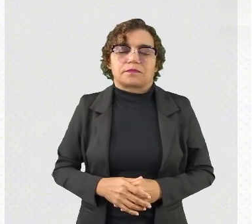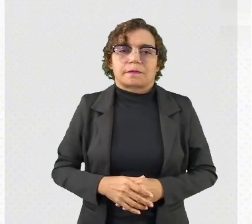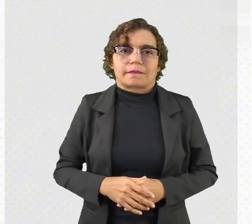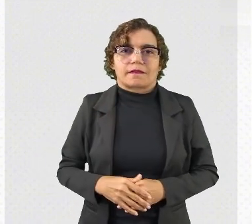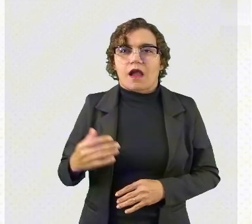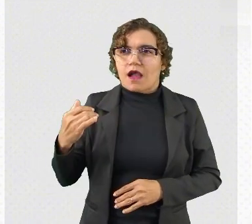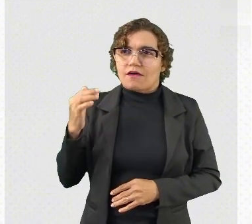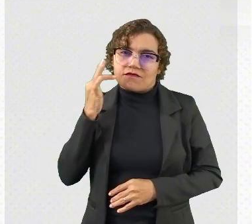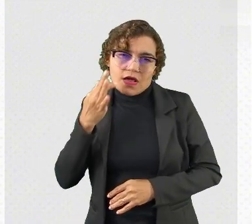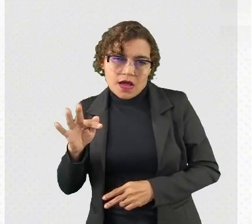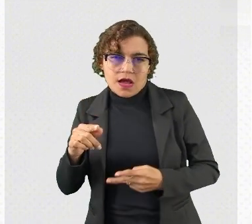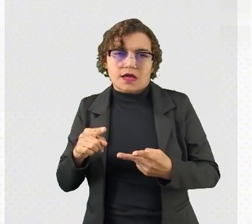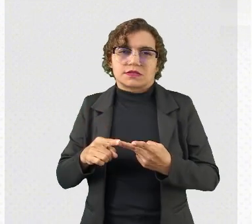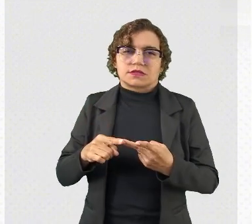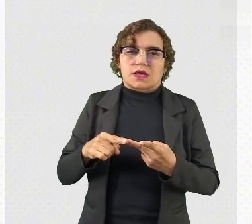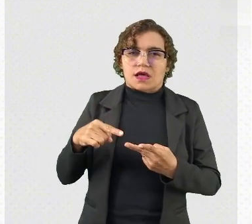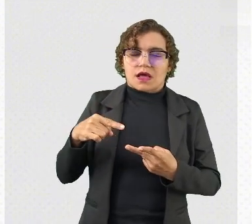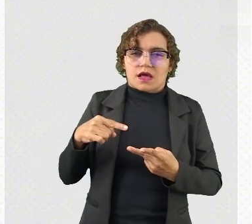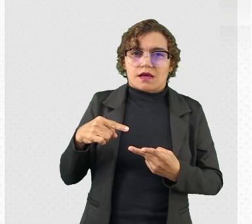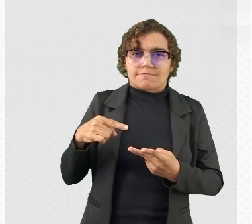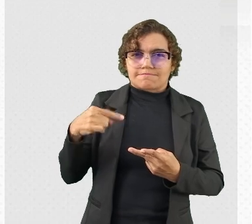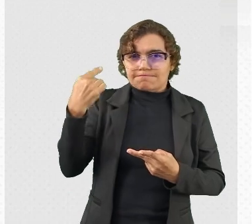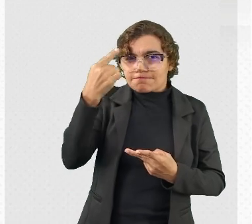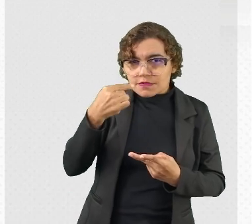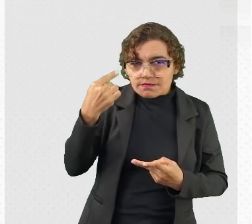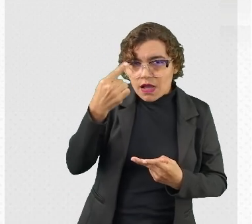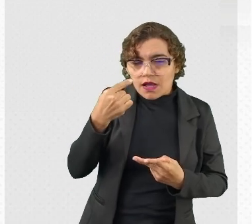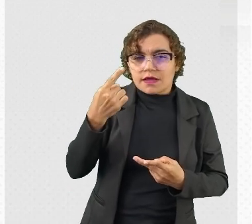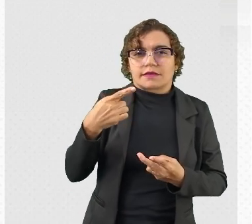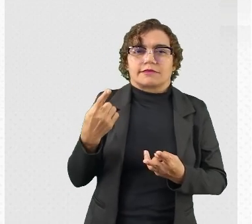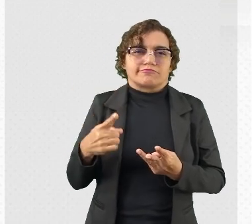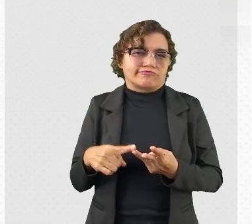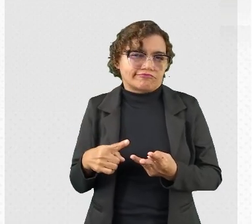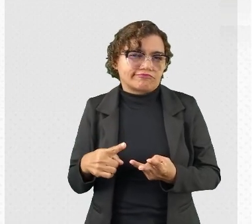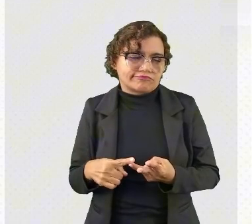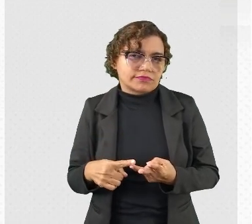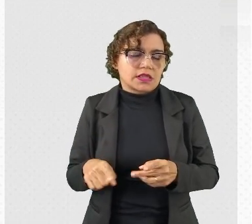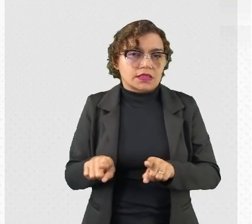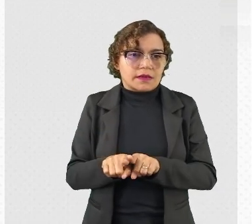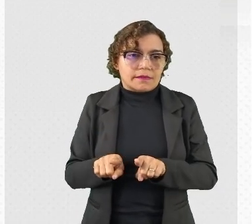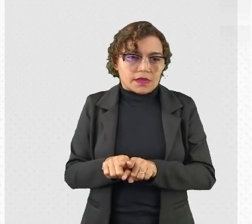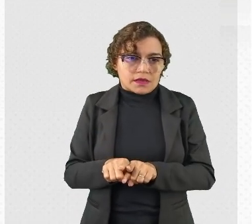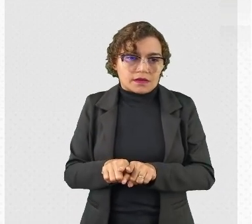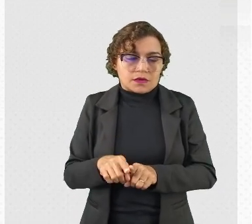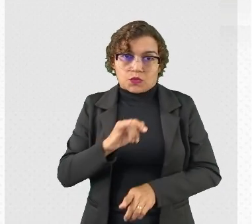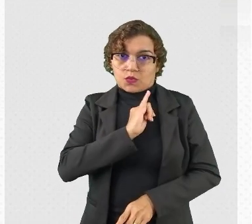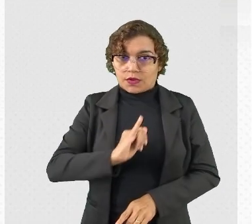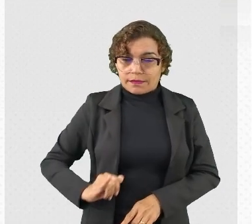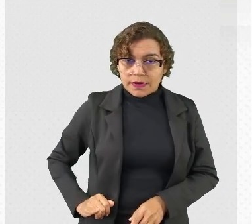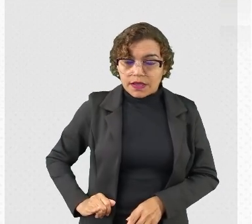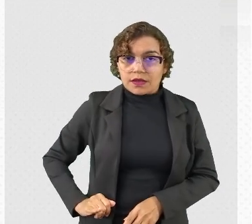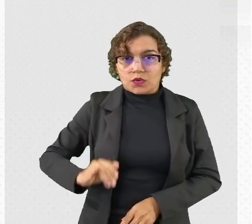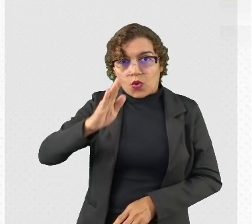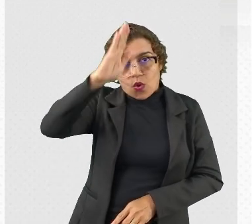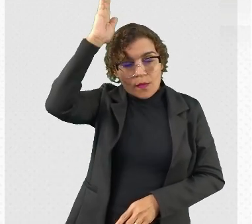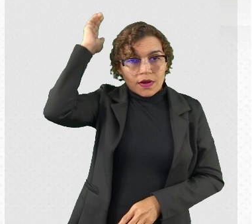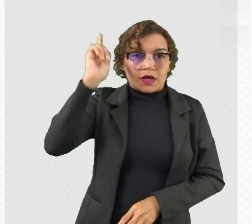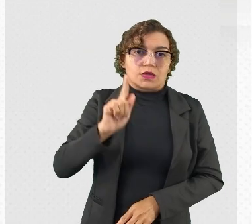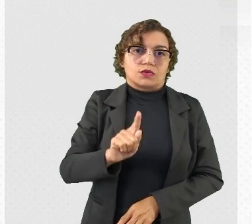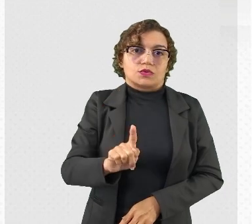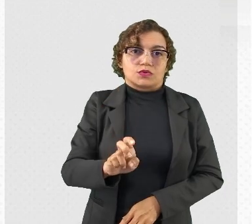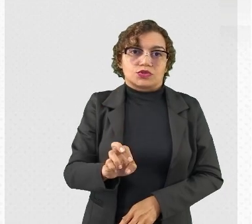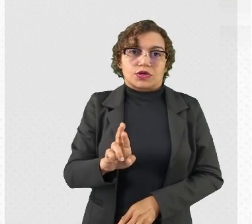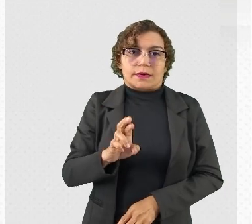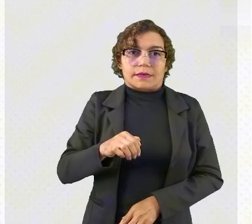invadidas pela França, pela Espanha, pelo Império Greco-Romano, pelo Império Romano-Germânico,